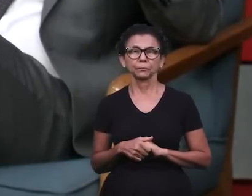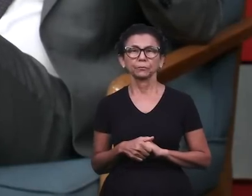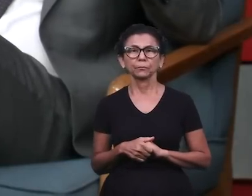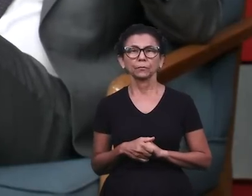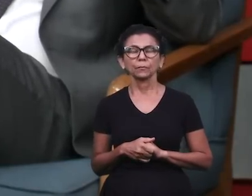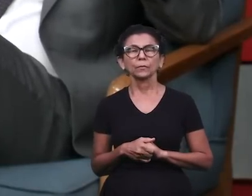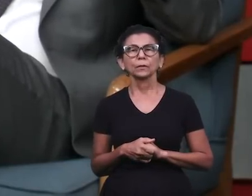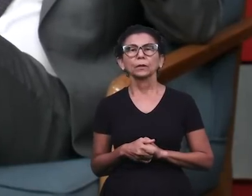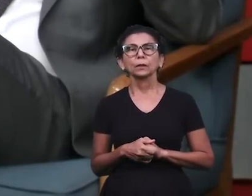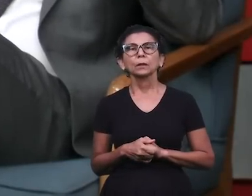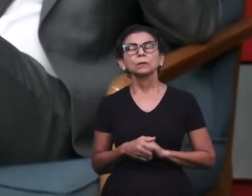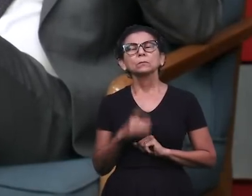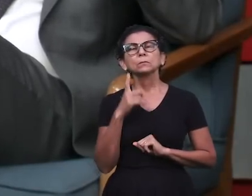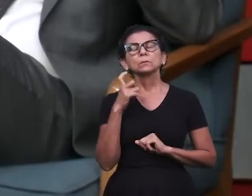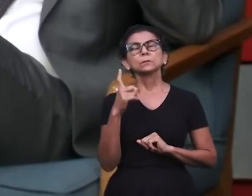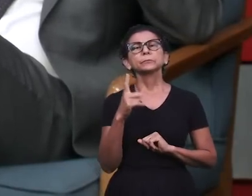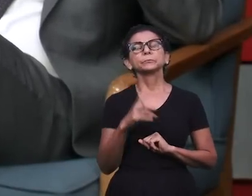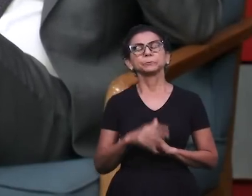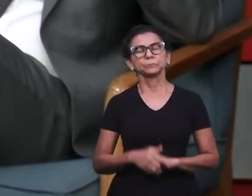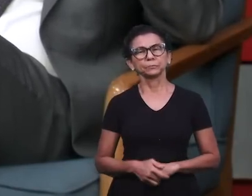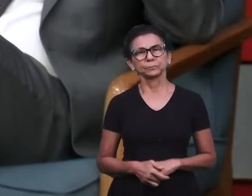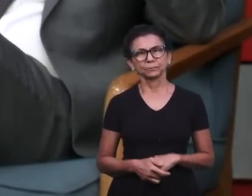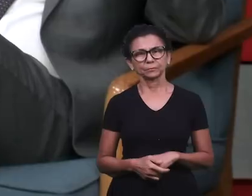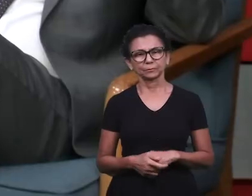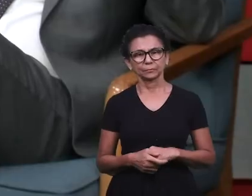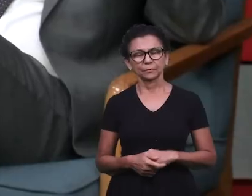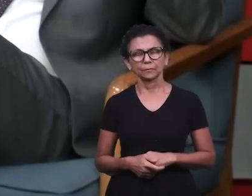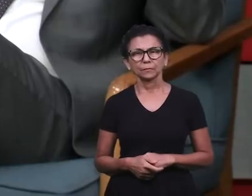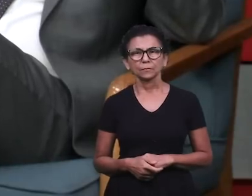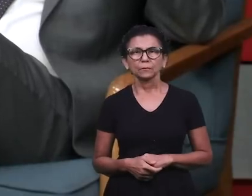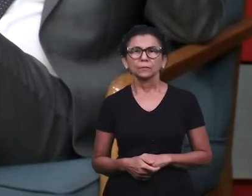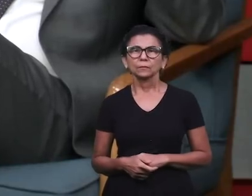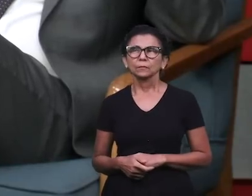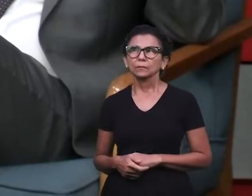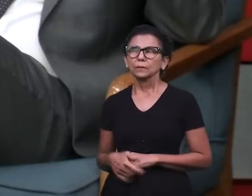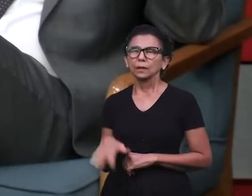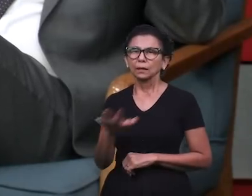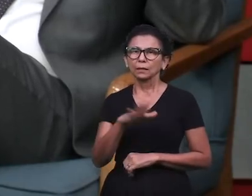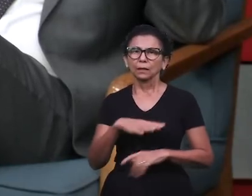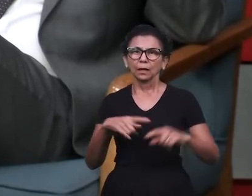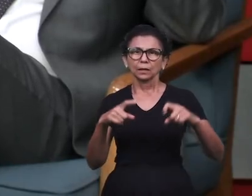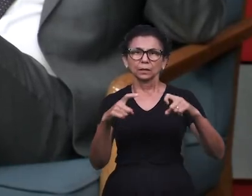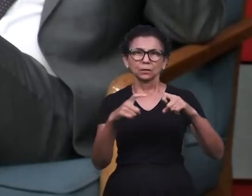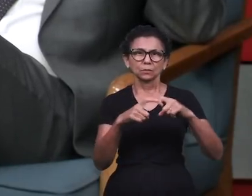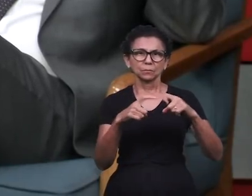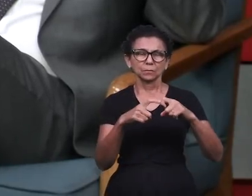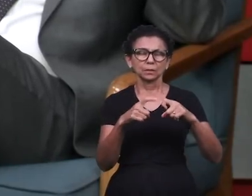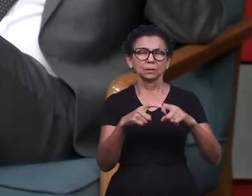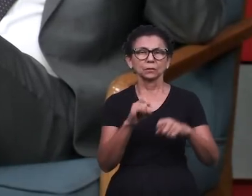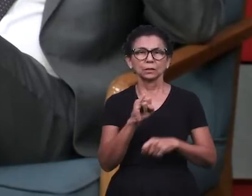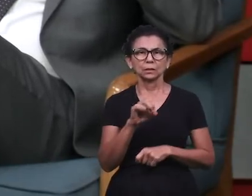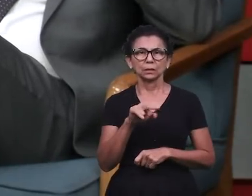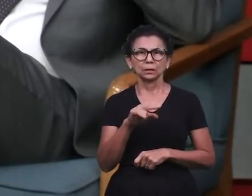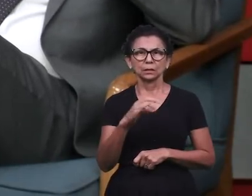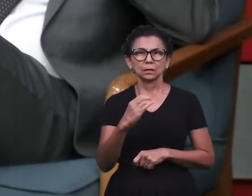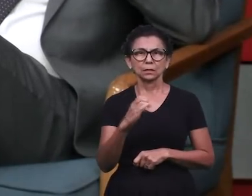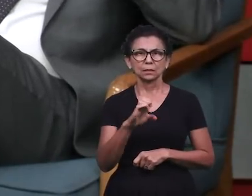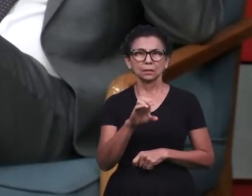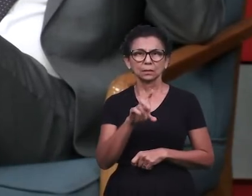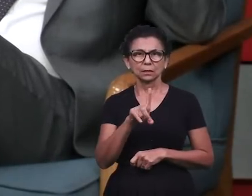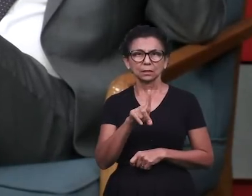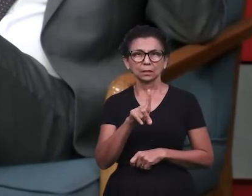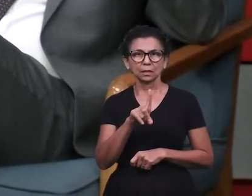sobre essa doença é que em medicina a gente chama de uma doença insidiosa. Por